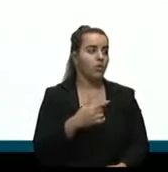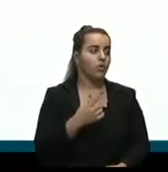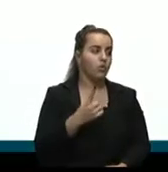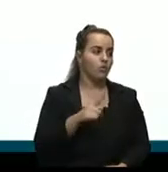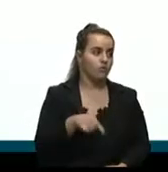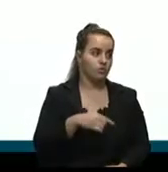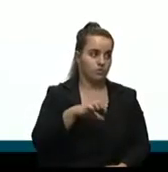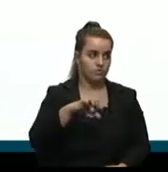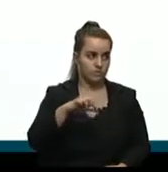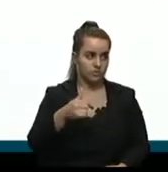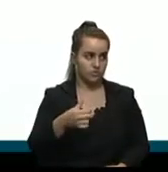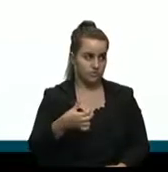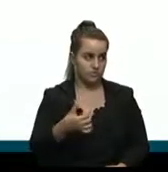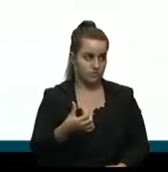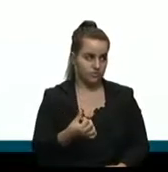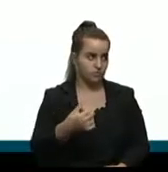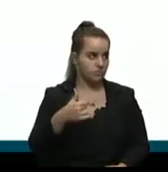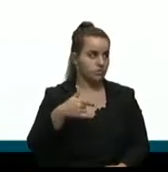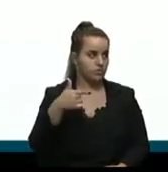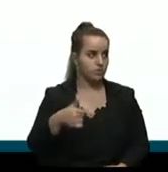1,96 ao quadrado vezes